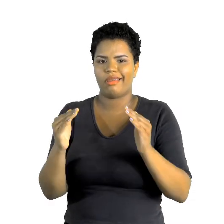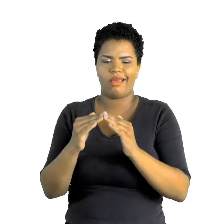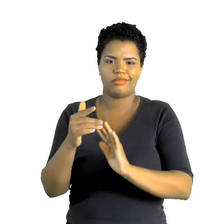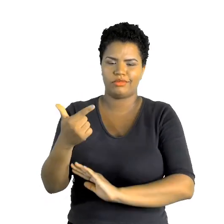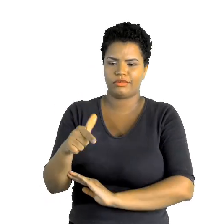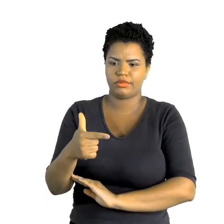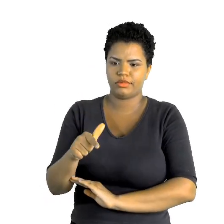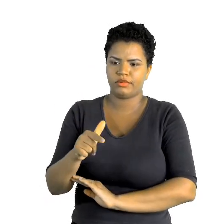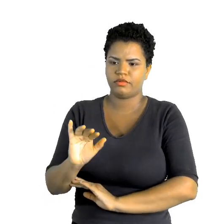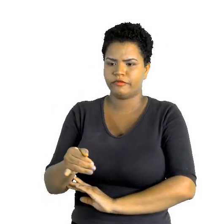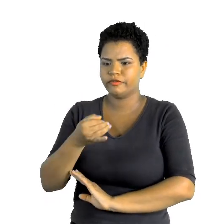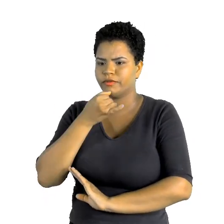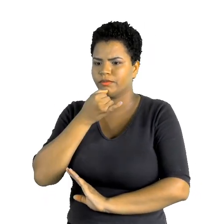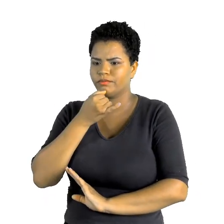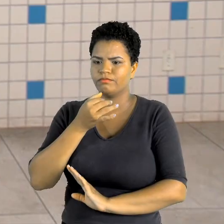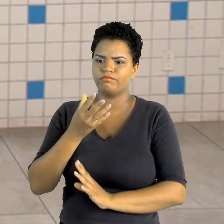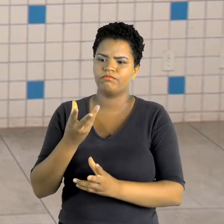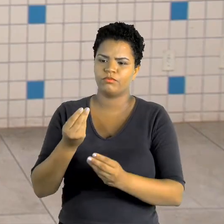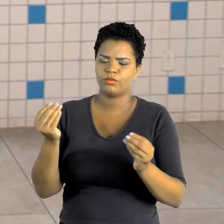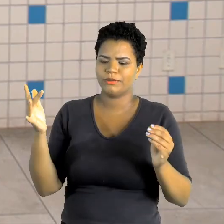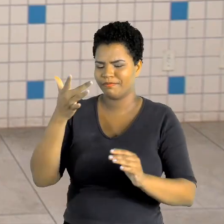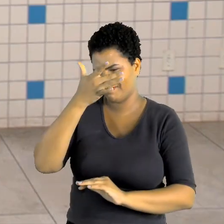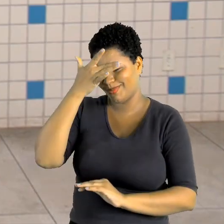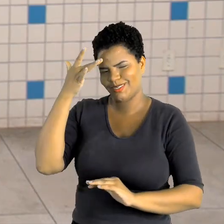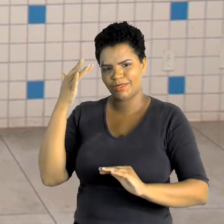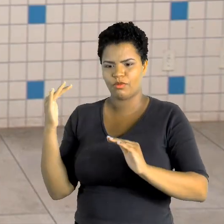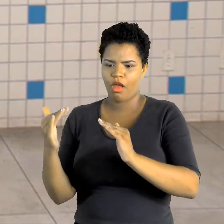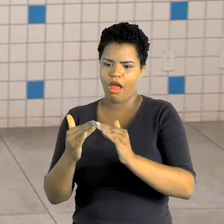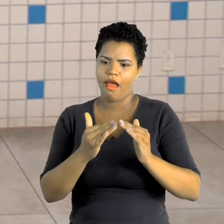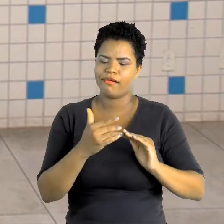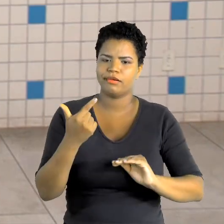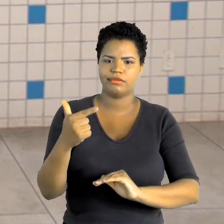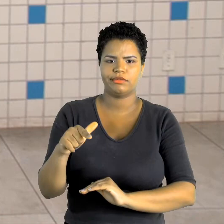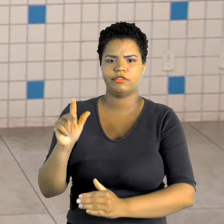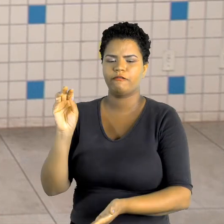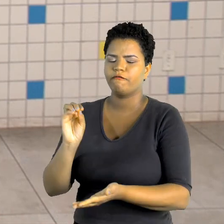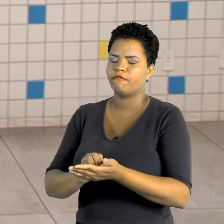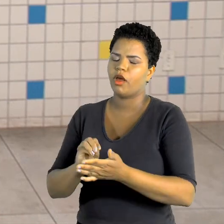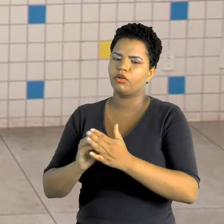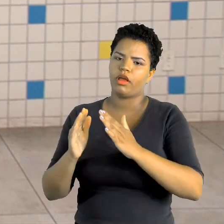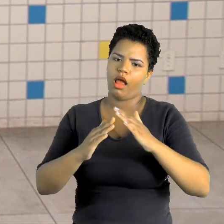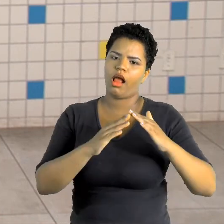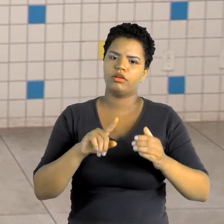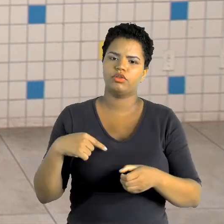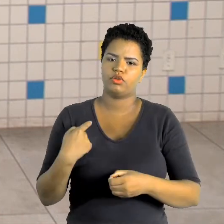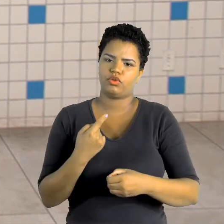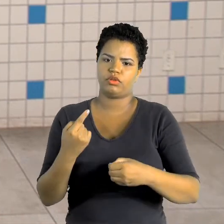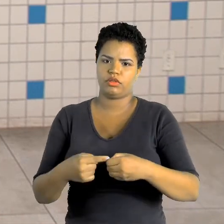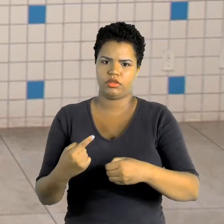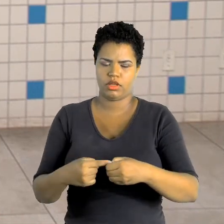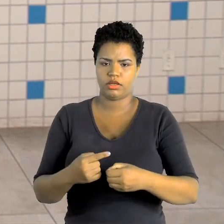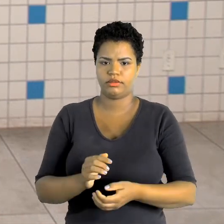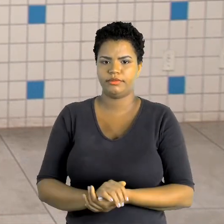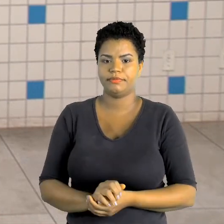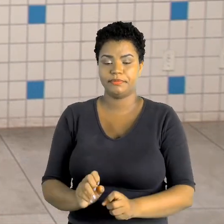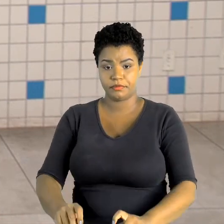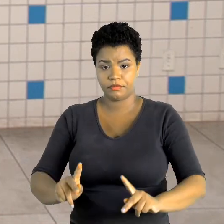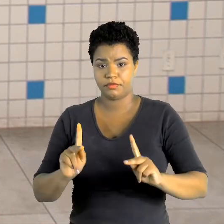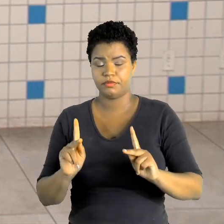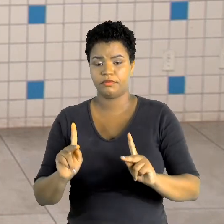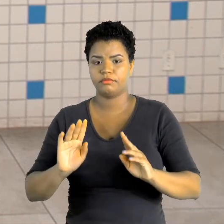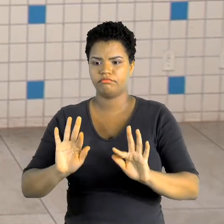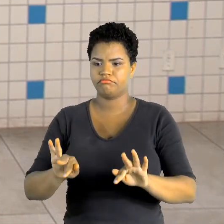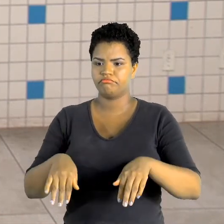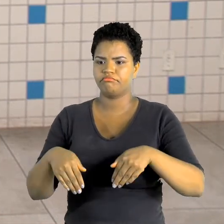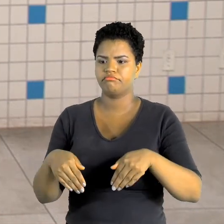muitas pessoas são sem teto, estão sem casa na nossa cidade, ok, guys? E para a gente finalizar, nós temos aqui